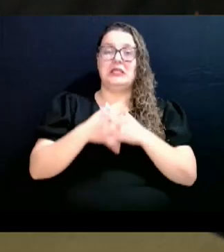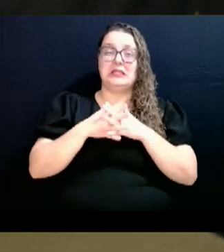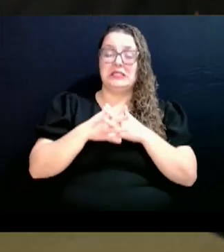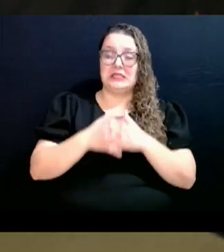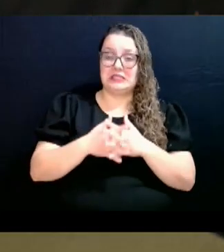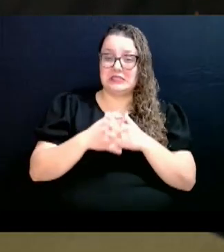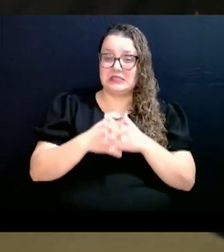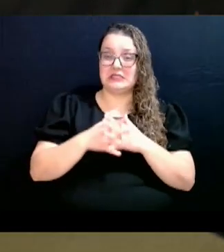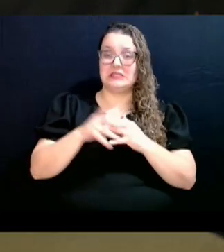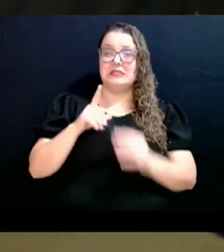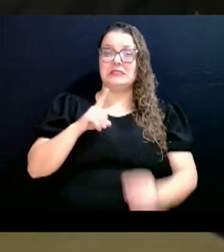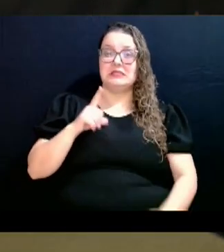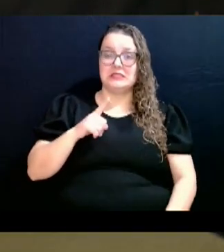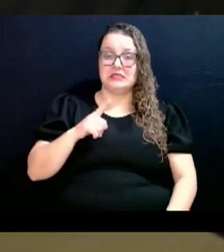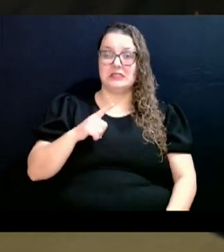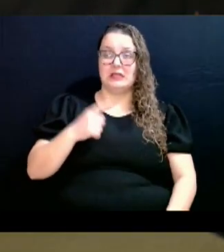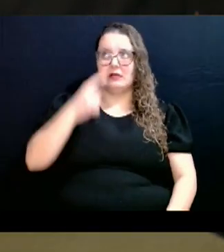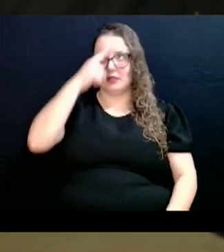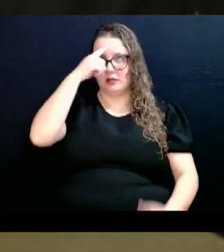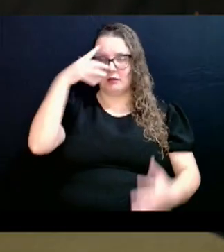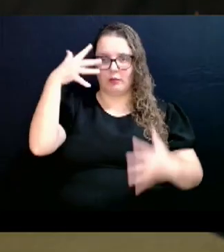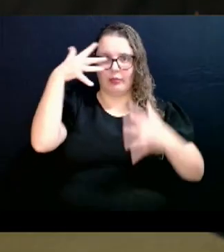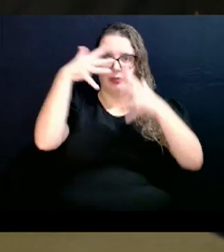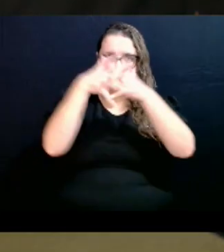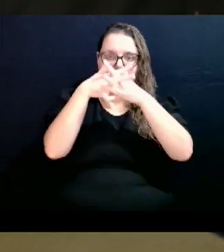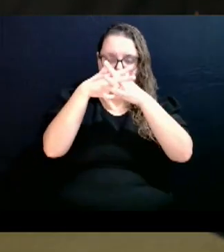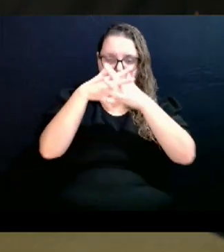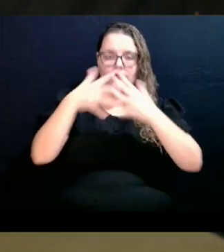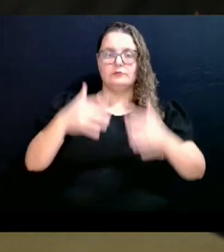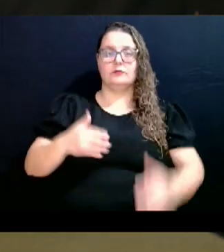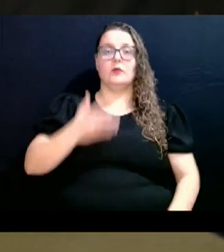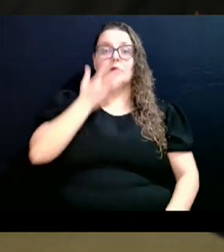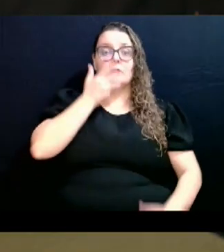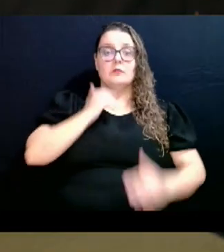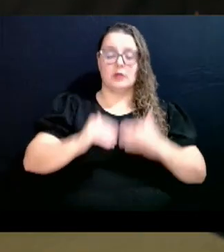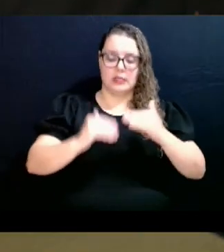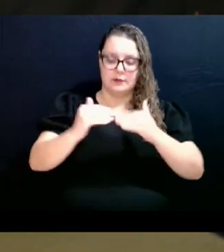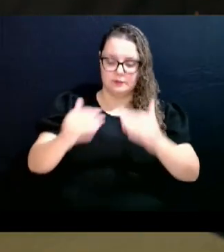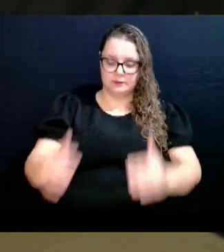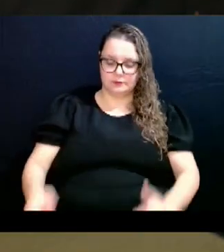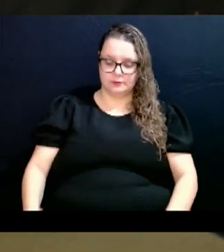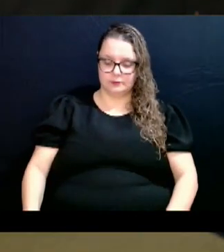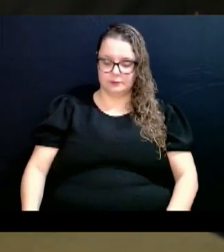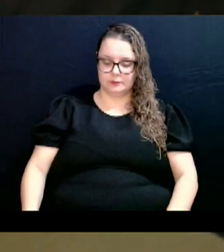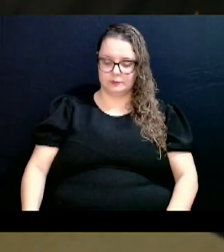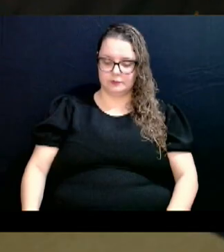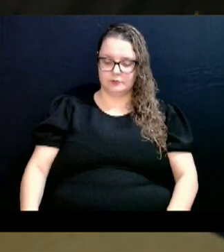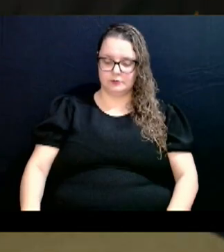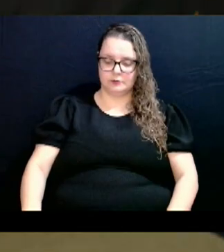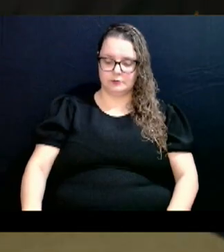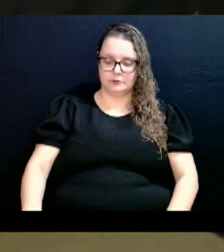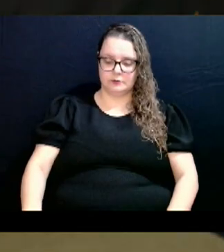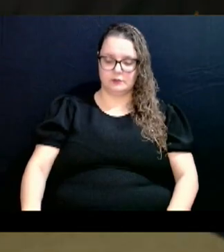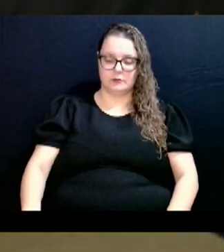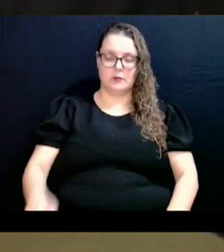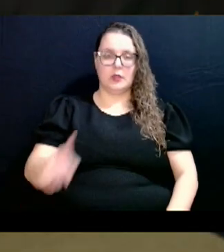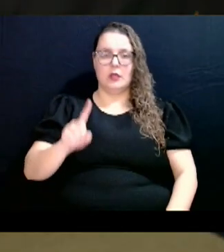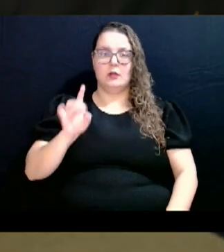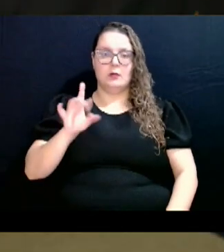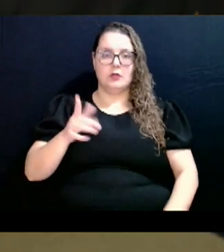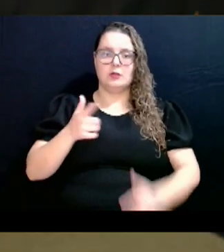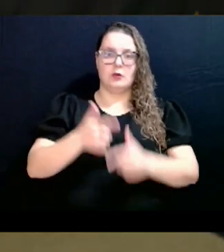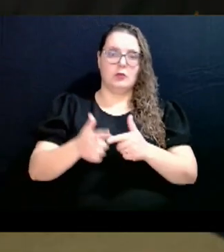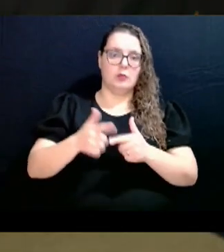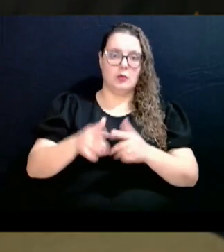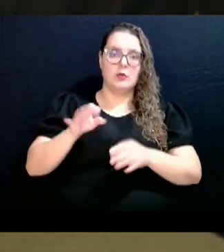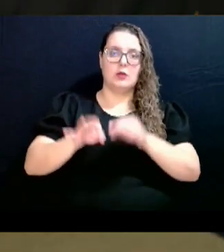na cabeça de uma criança que está em desenvolvimento. Agora, a alienação parental não é só um problema jurídico, é uma questão